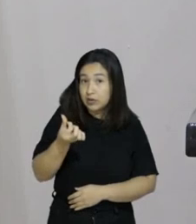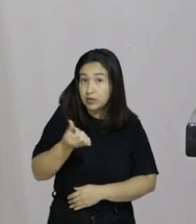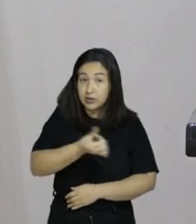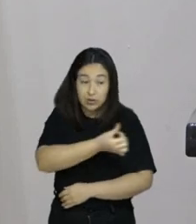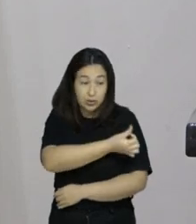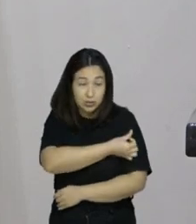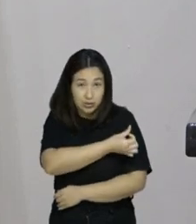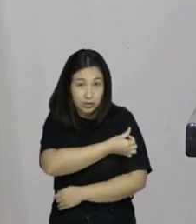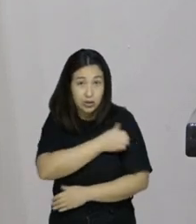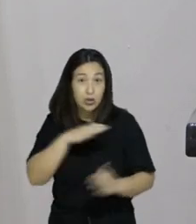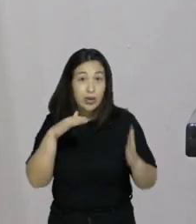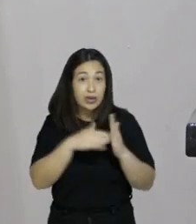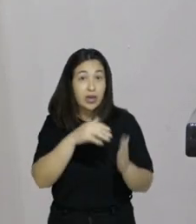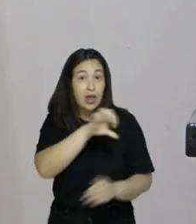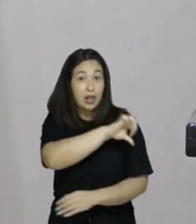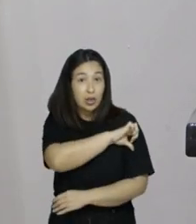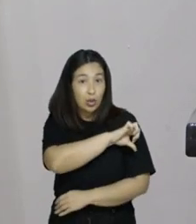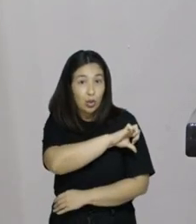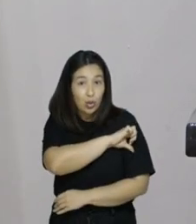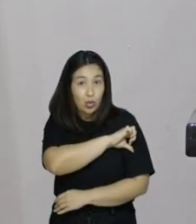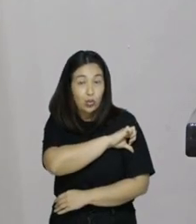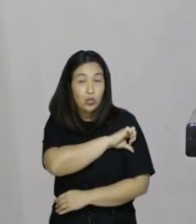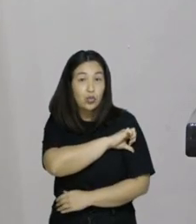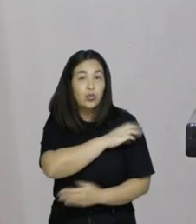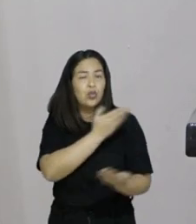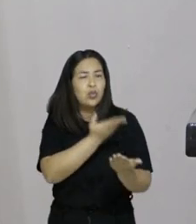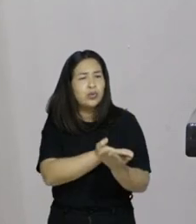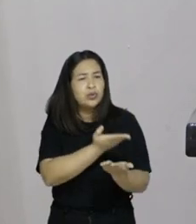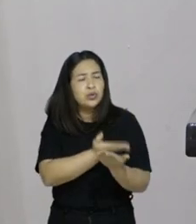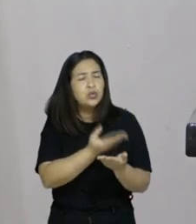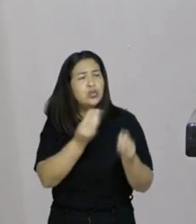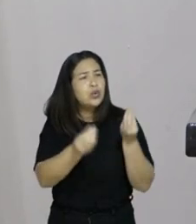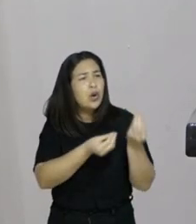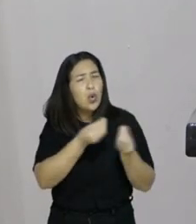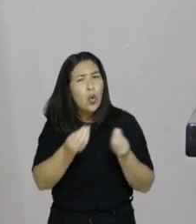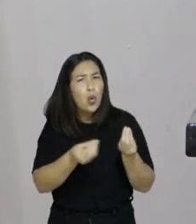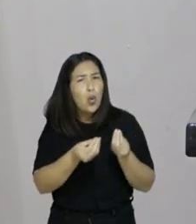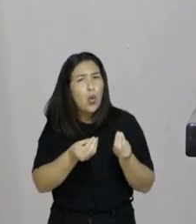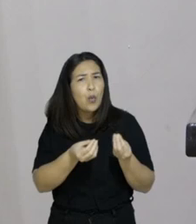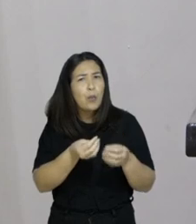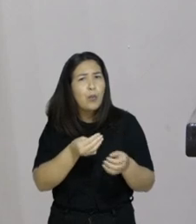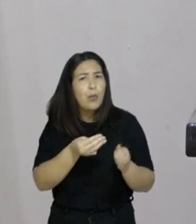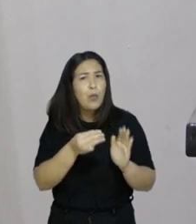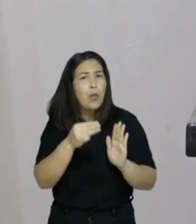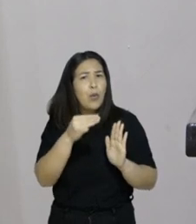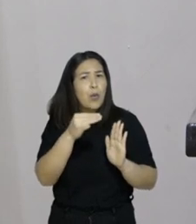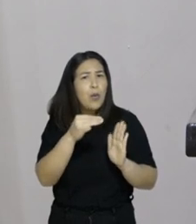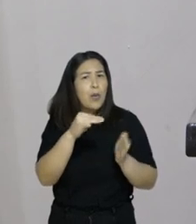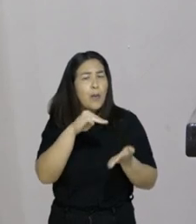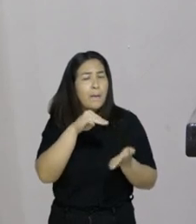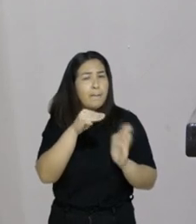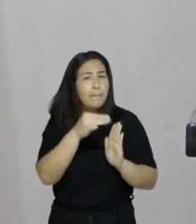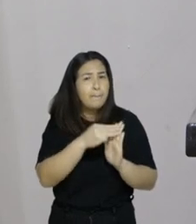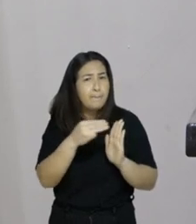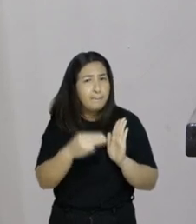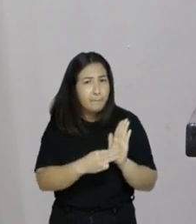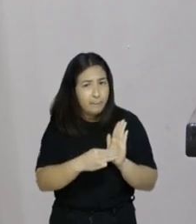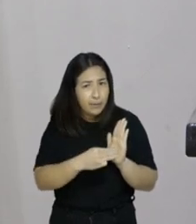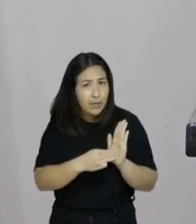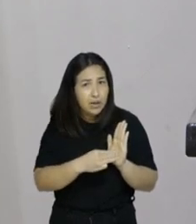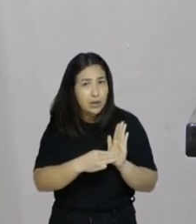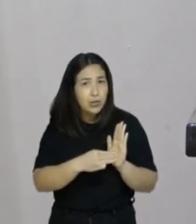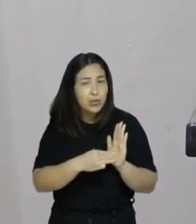no contraturno de metodologias empregadas nas áreas tecnológicas para resolução